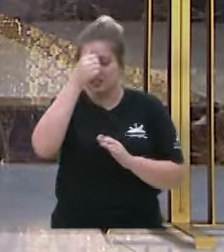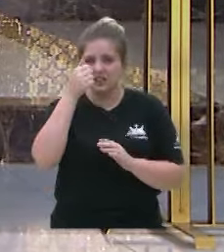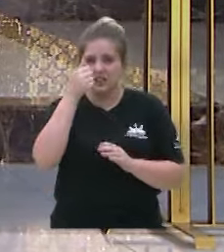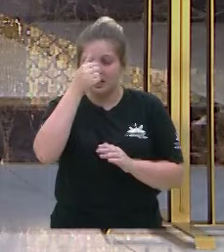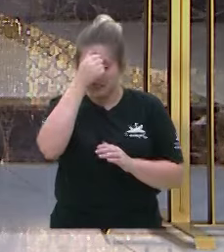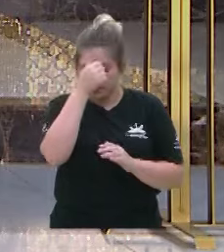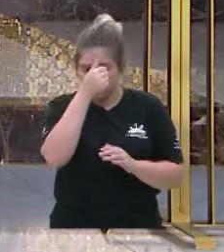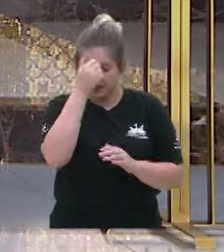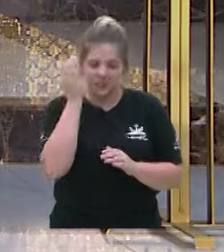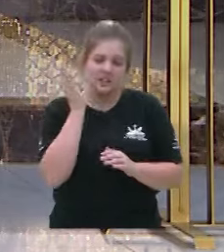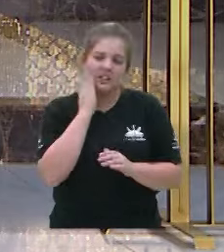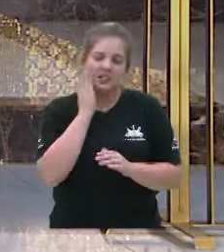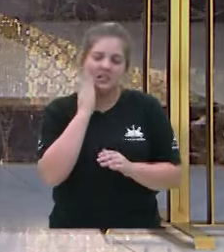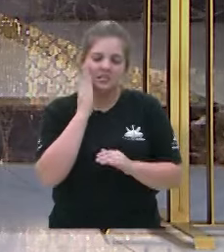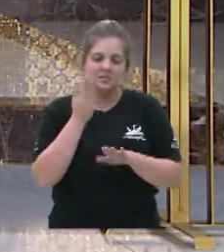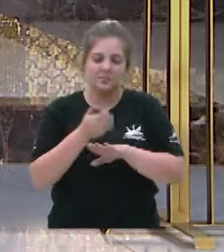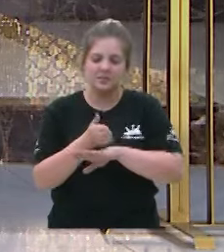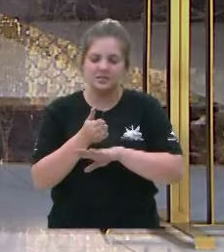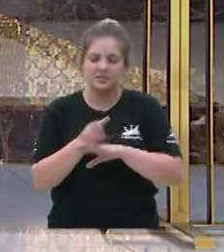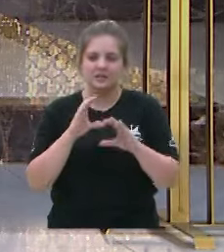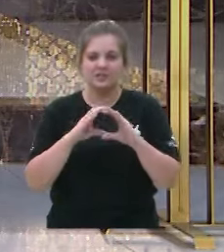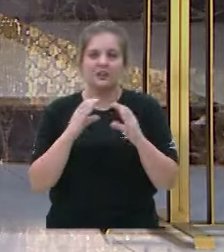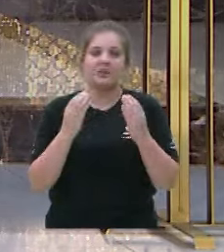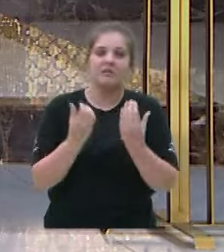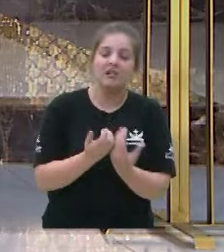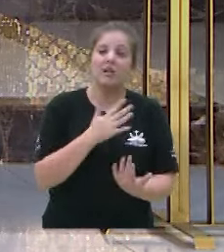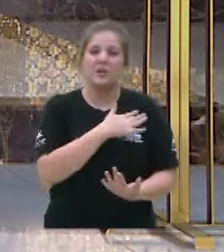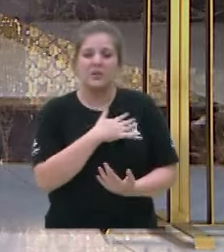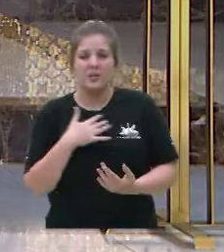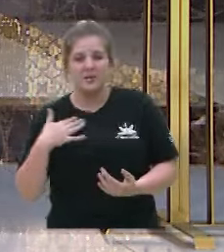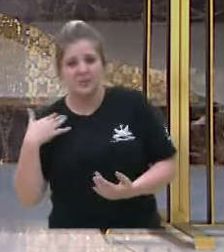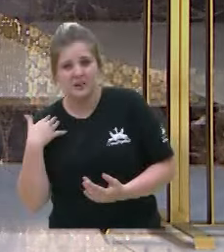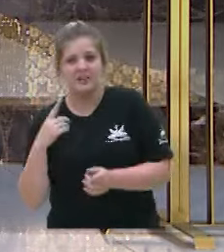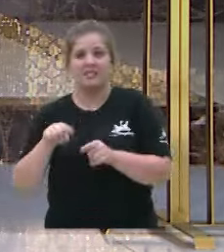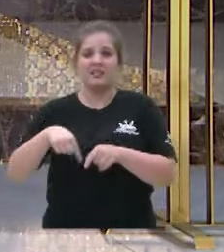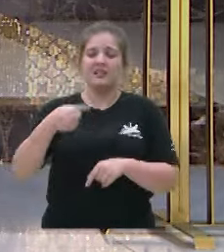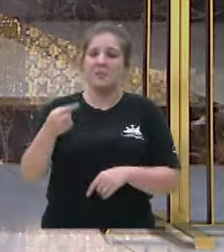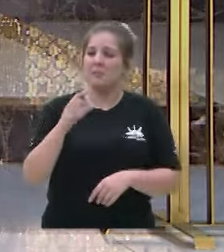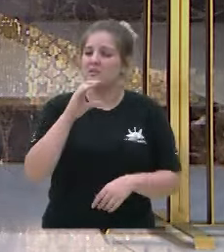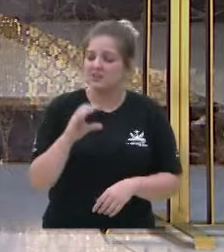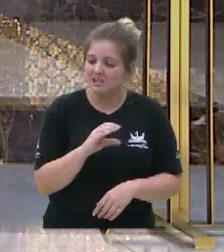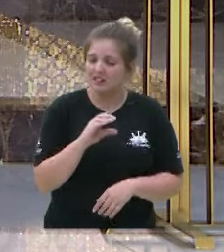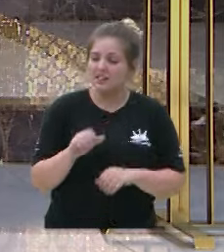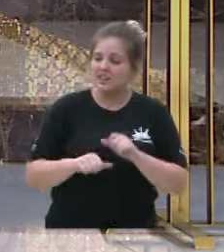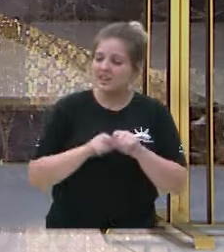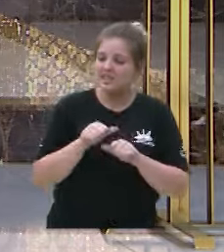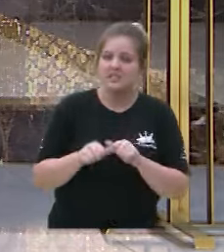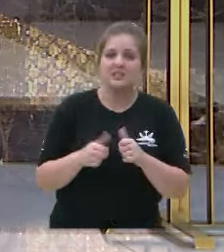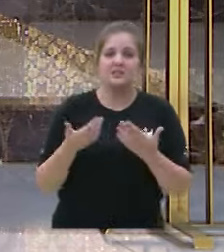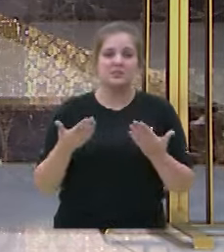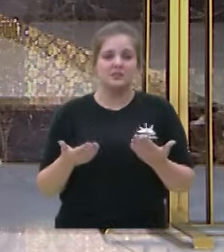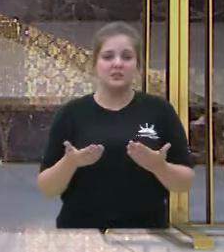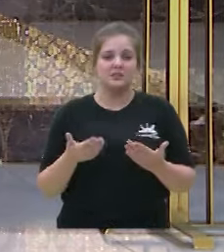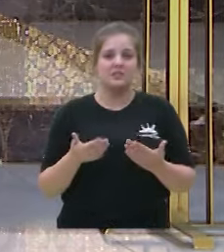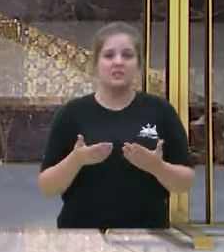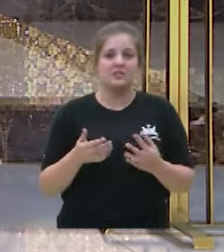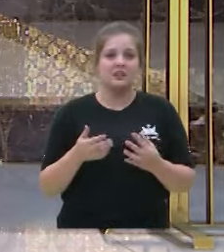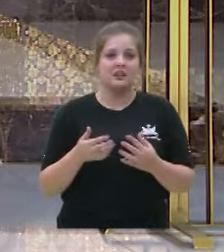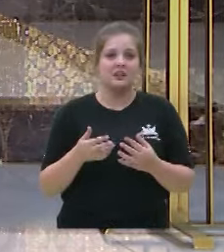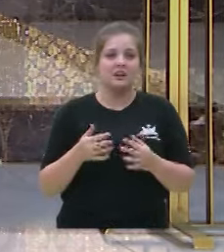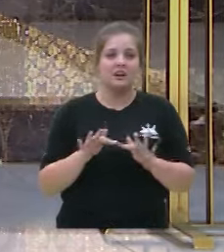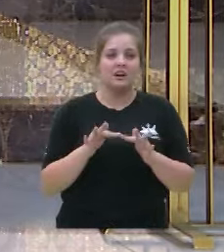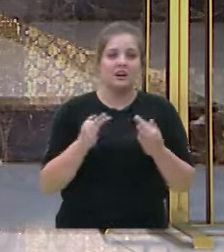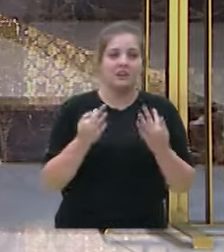participou da comunidade era coroinha foi catequista agora formou família